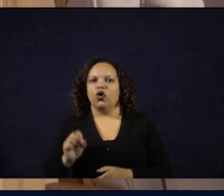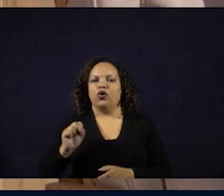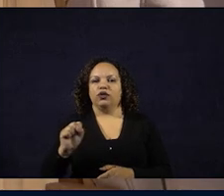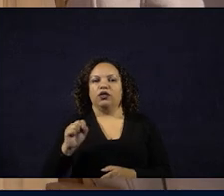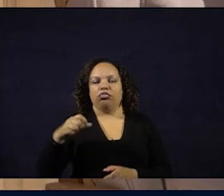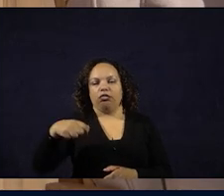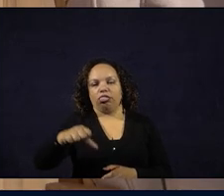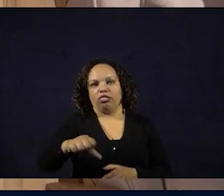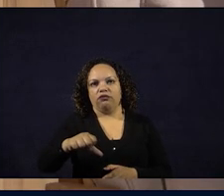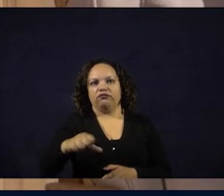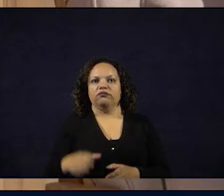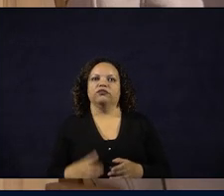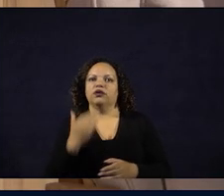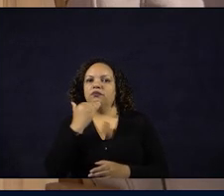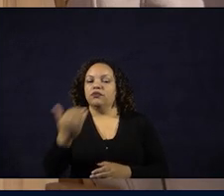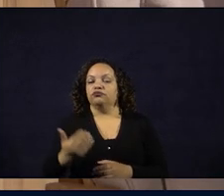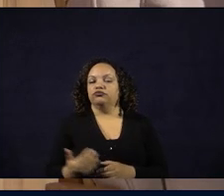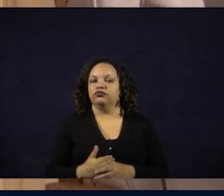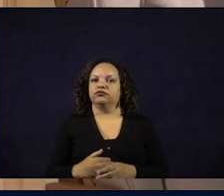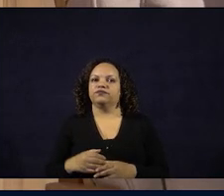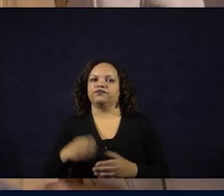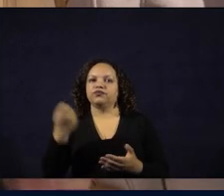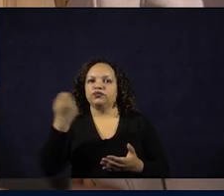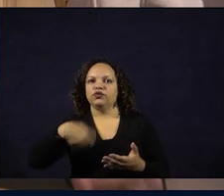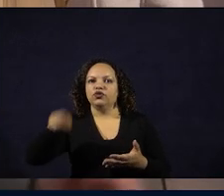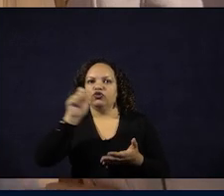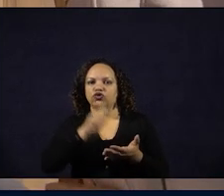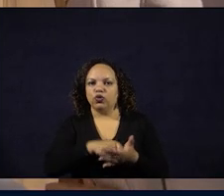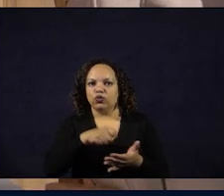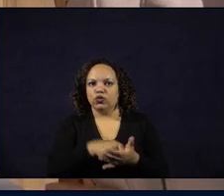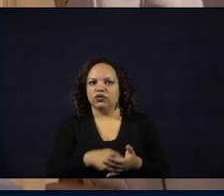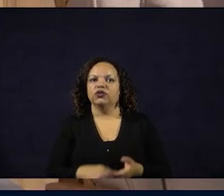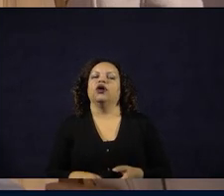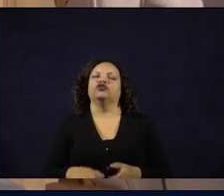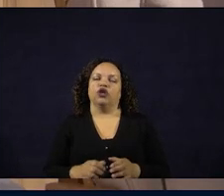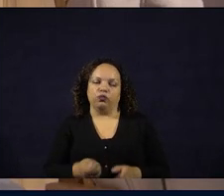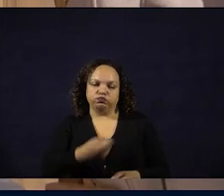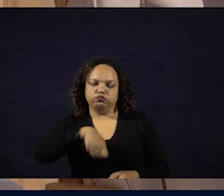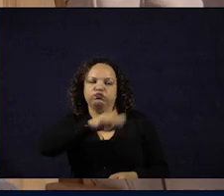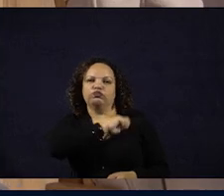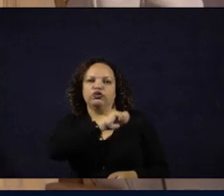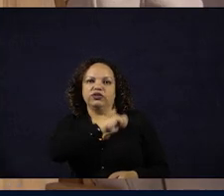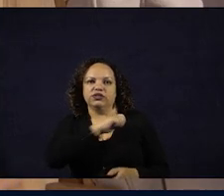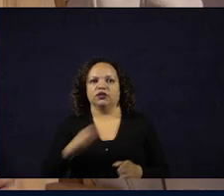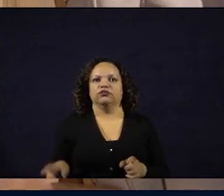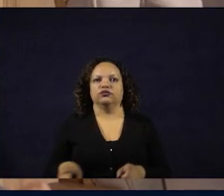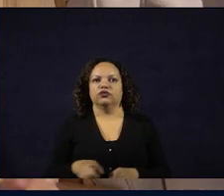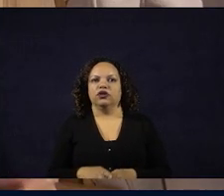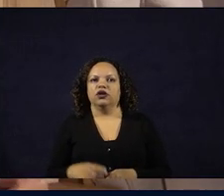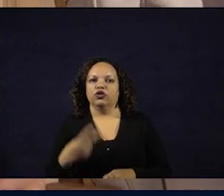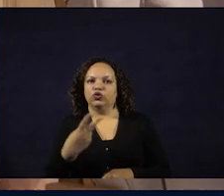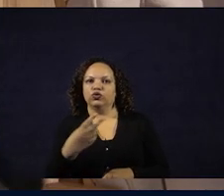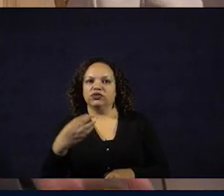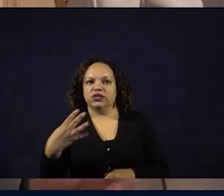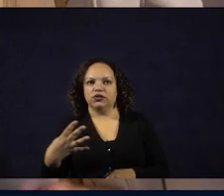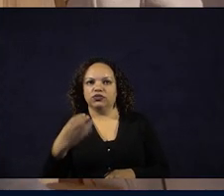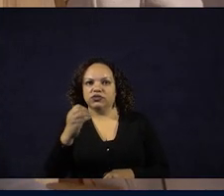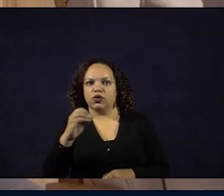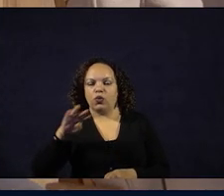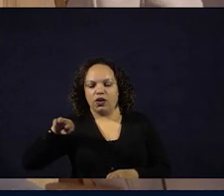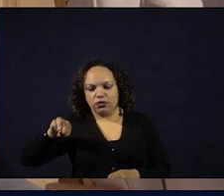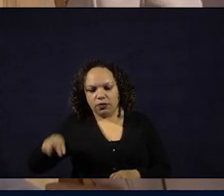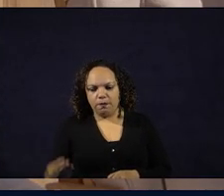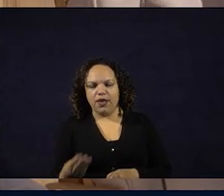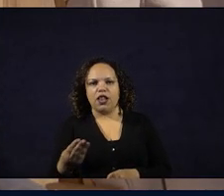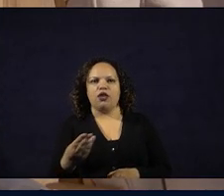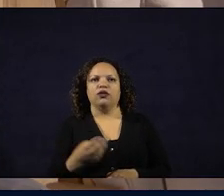de autorização nesses últimos meses, 27 deles já autorizados. Nós estamos falando aí de quase 240 bilhões de